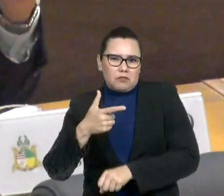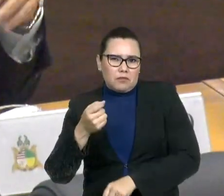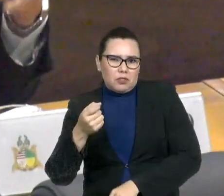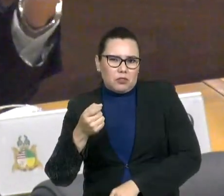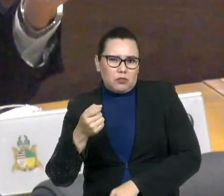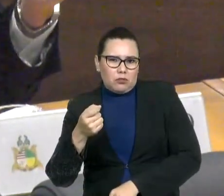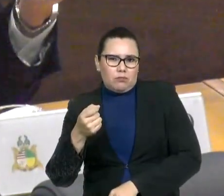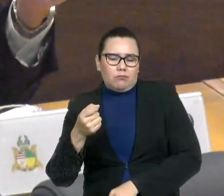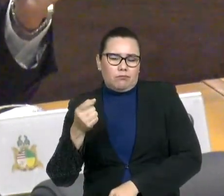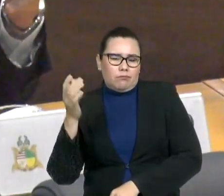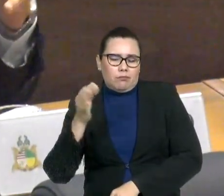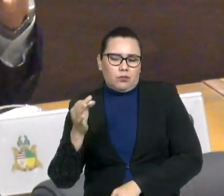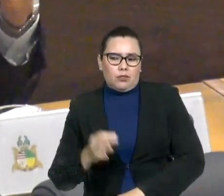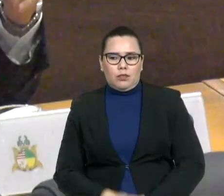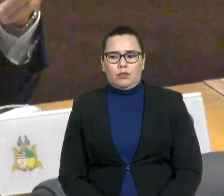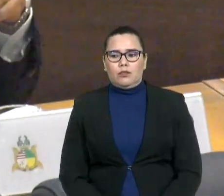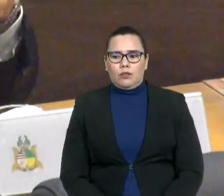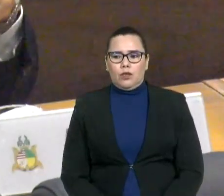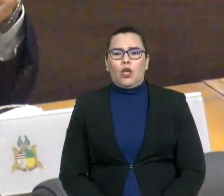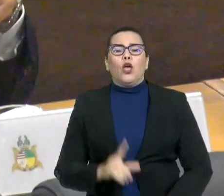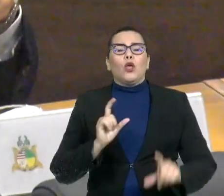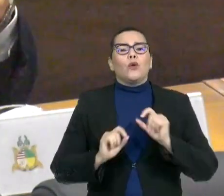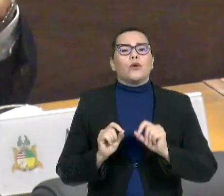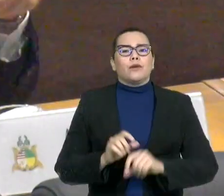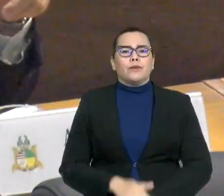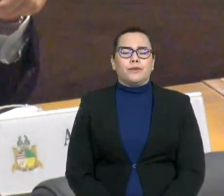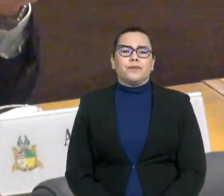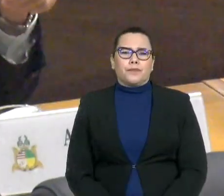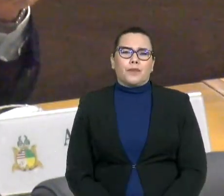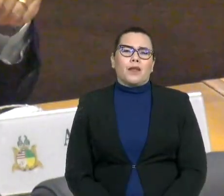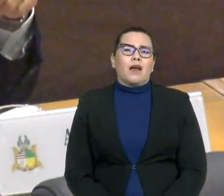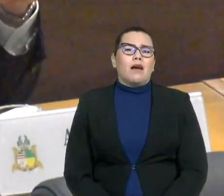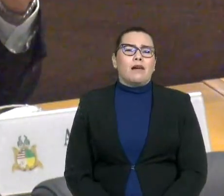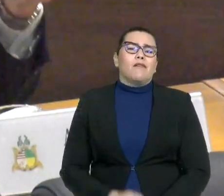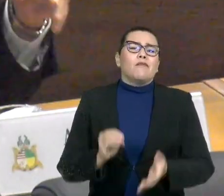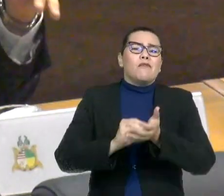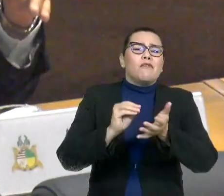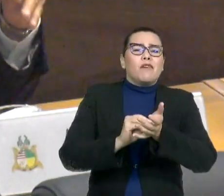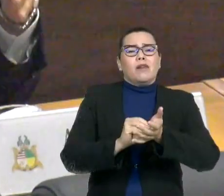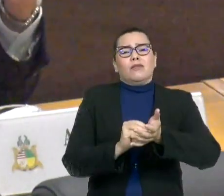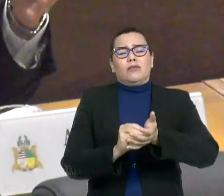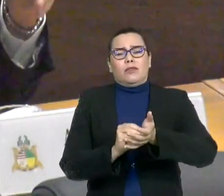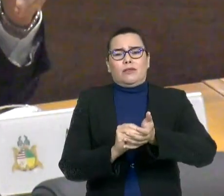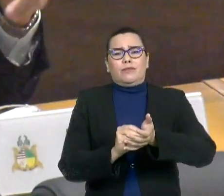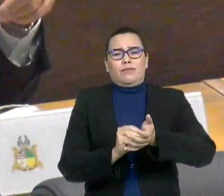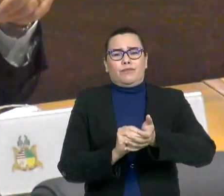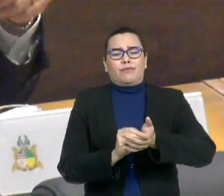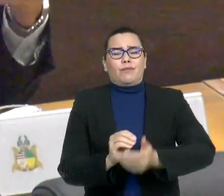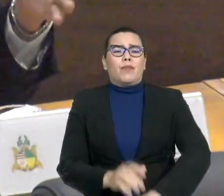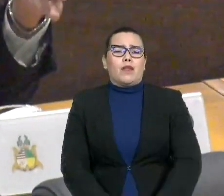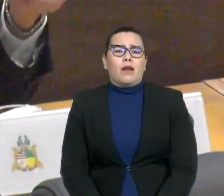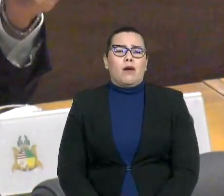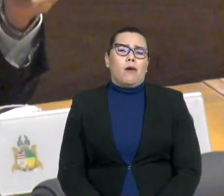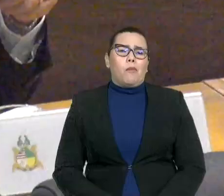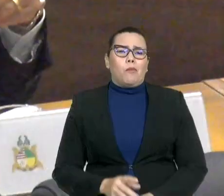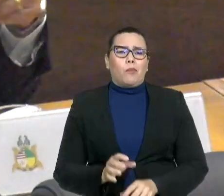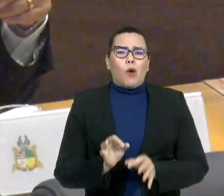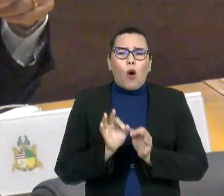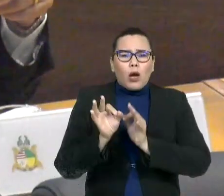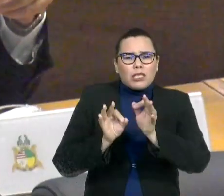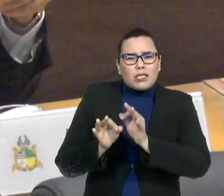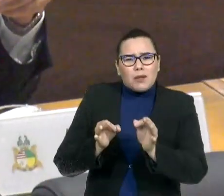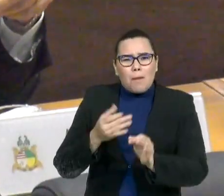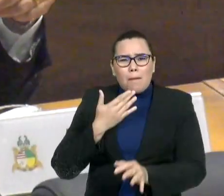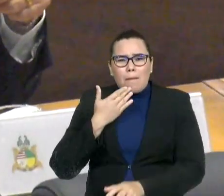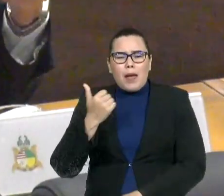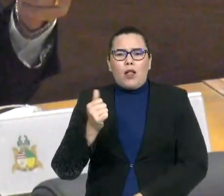carteira digital que é prática, e com certeza a Uni haverá de apoiar a Secretaria de Estado da Educação